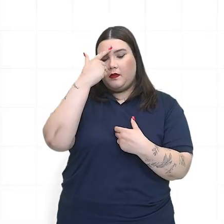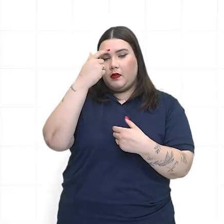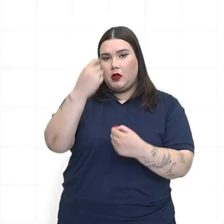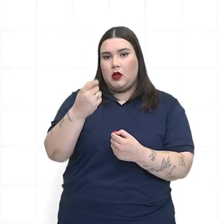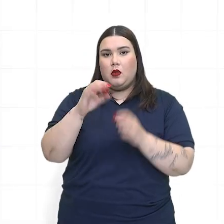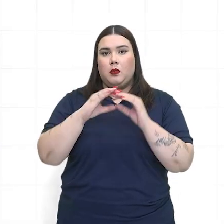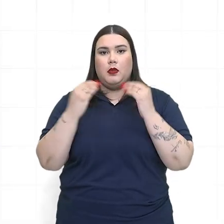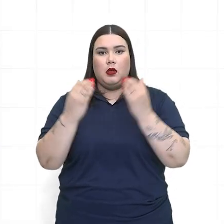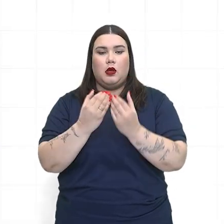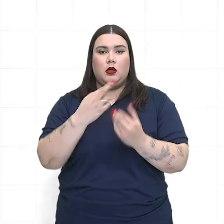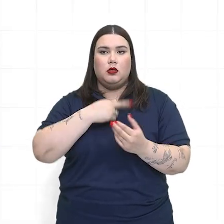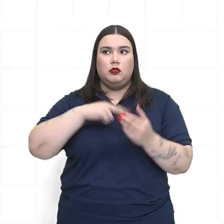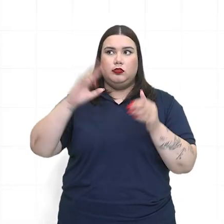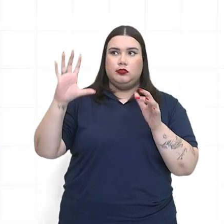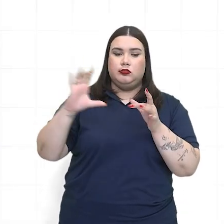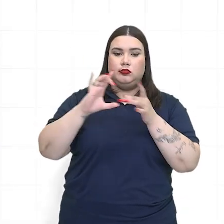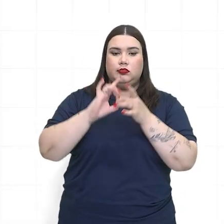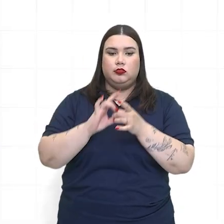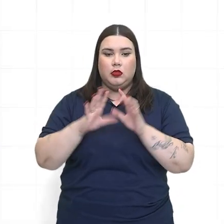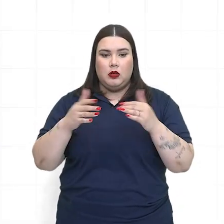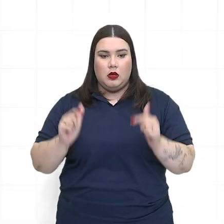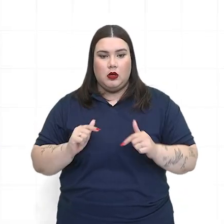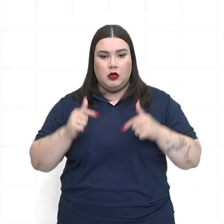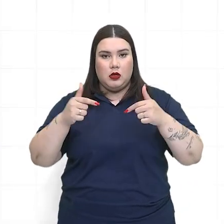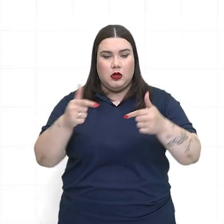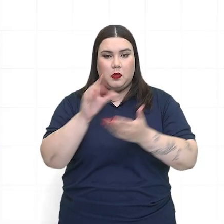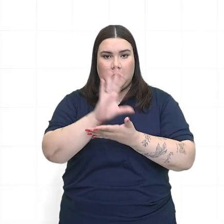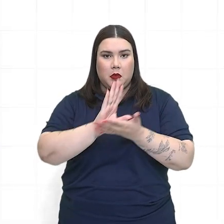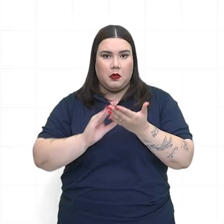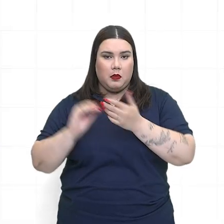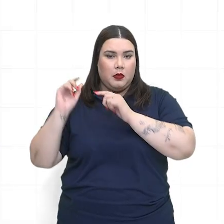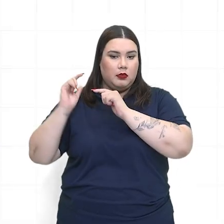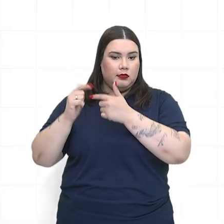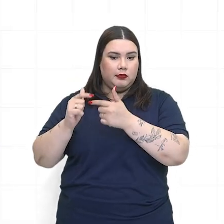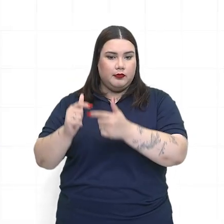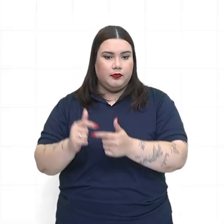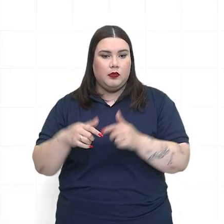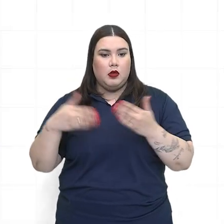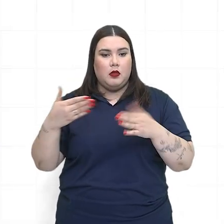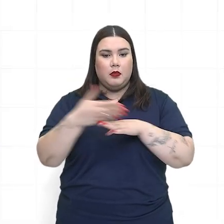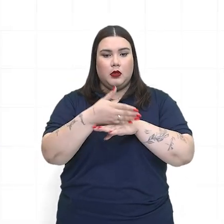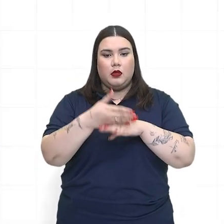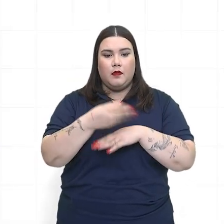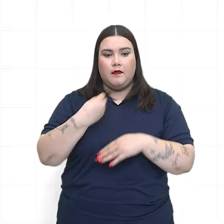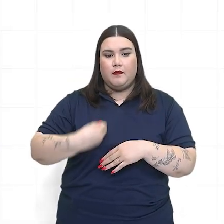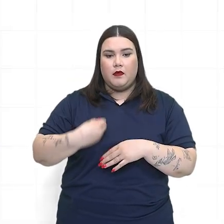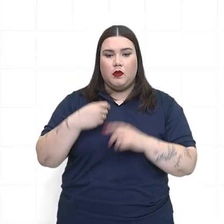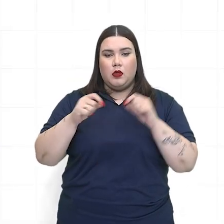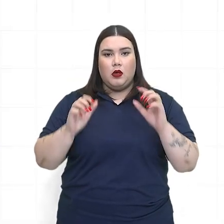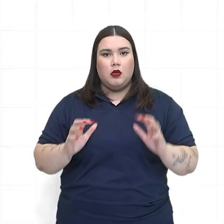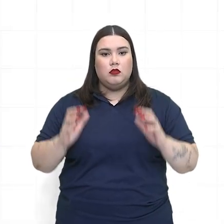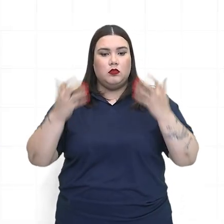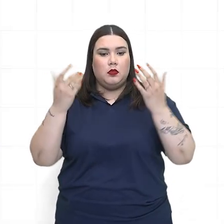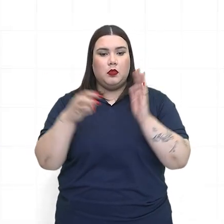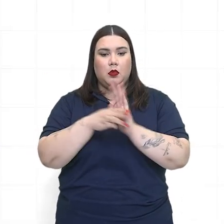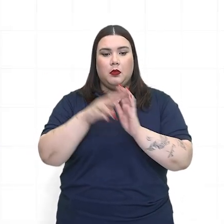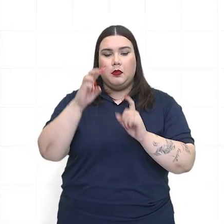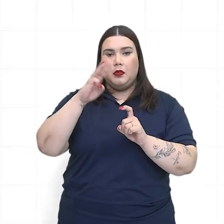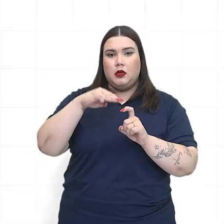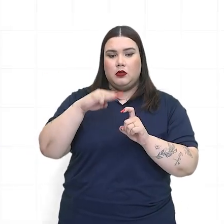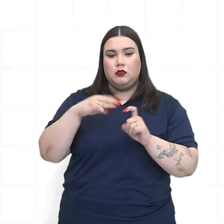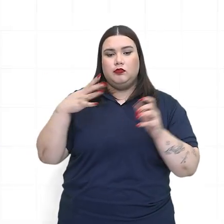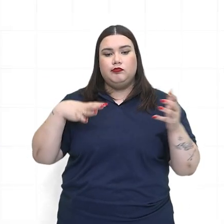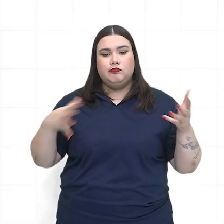a comunidade religiosa. Ao repetir os gestos ancestrais, os participantes revivem e atualizam os eventos míticos